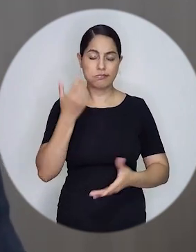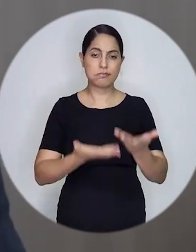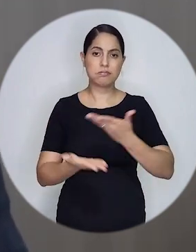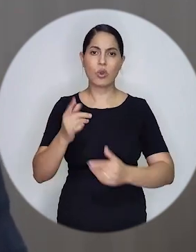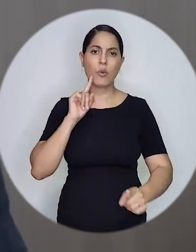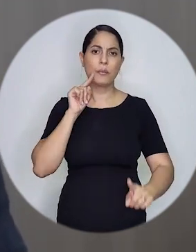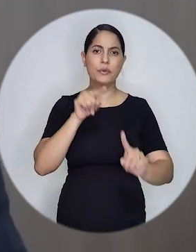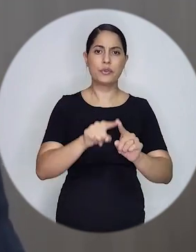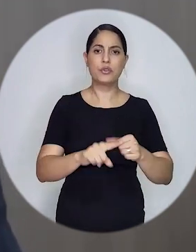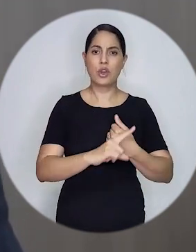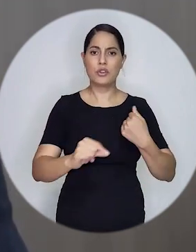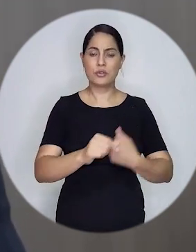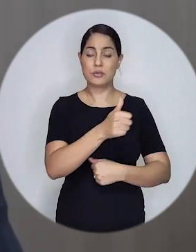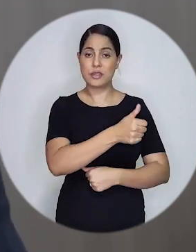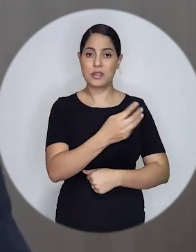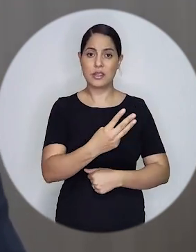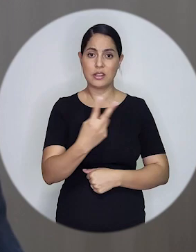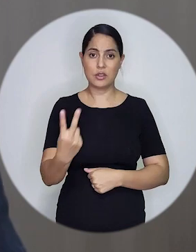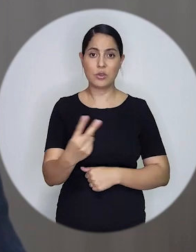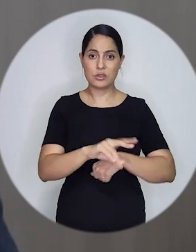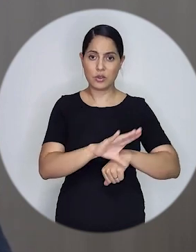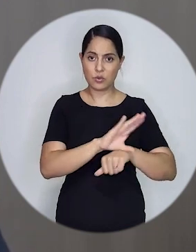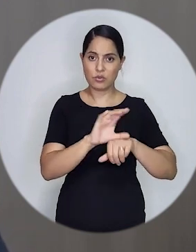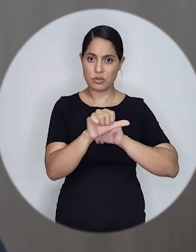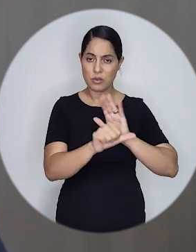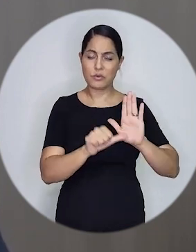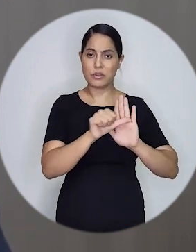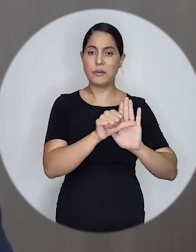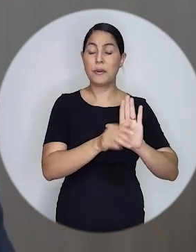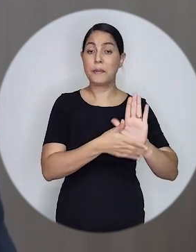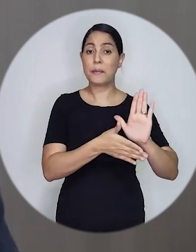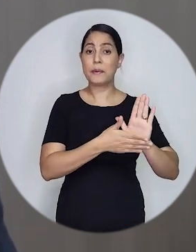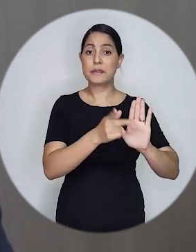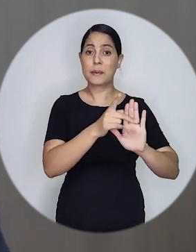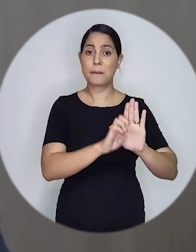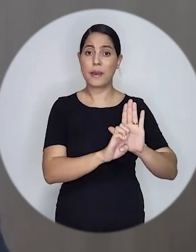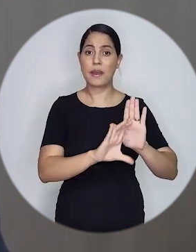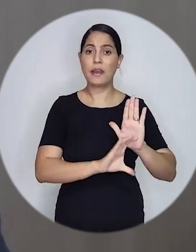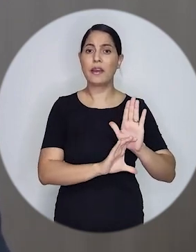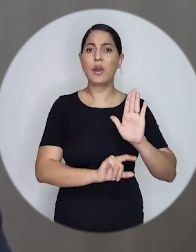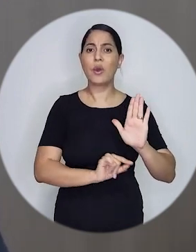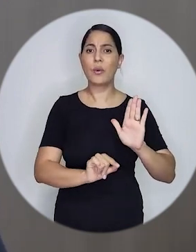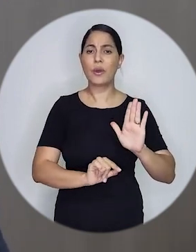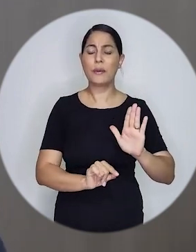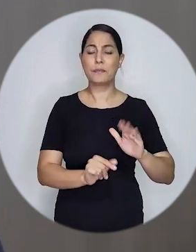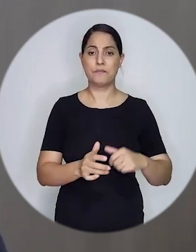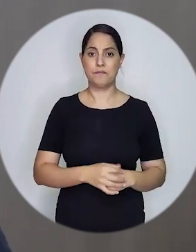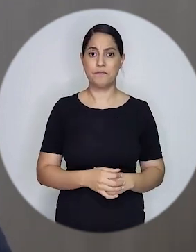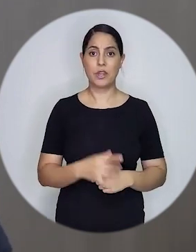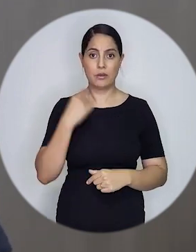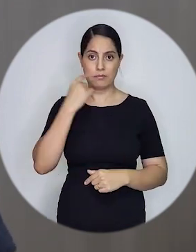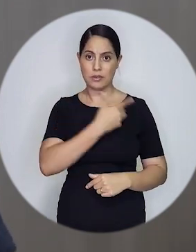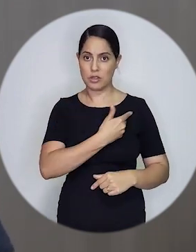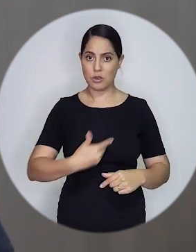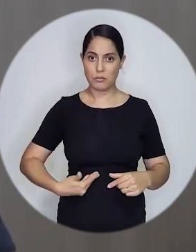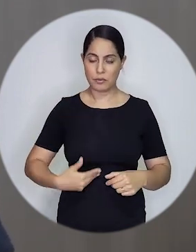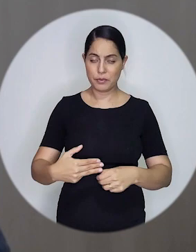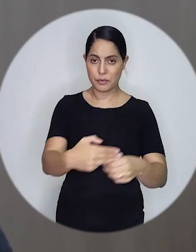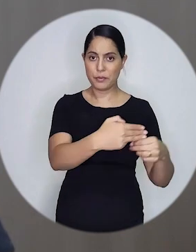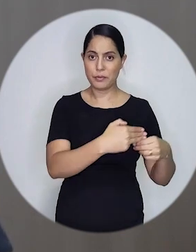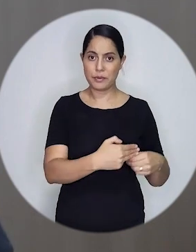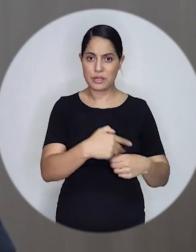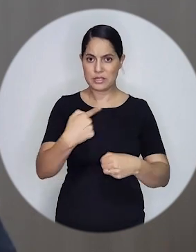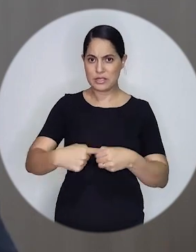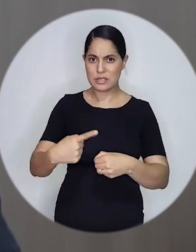à Constituição que altera o artigo 132 da Constituição Federal. A intenção da PEC é que a carreira de procurador municipal